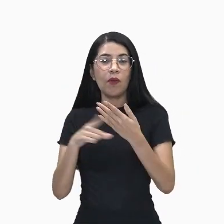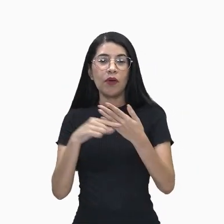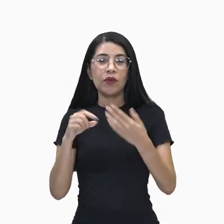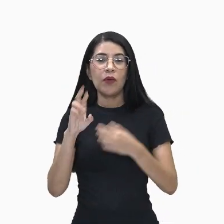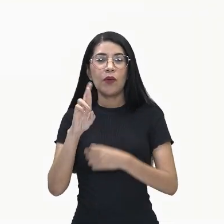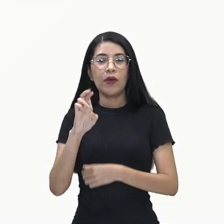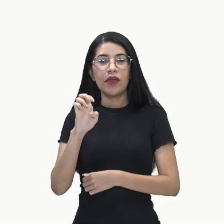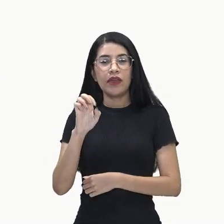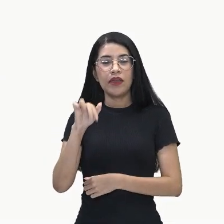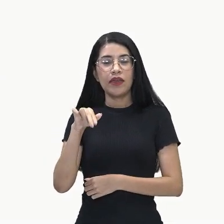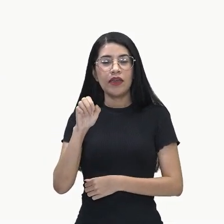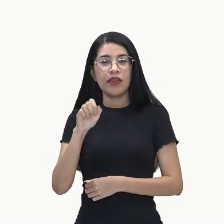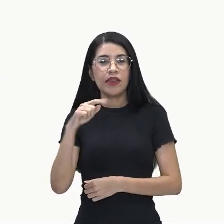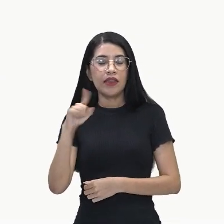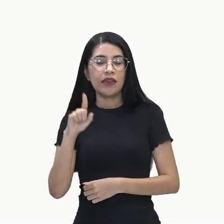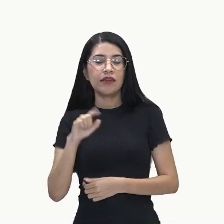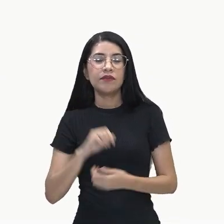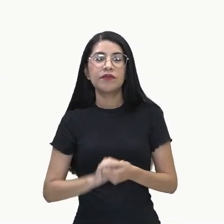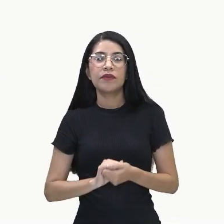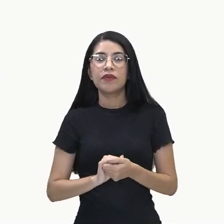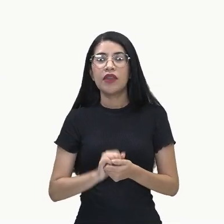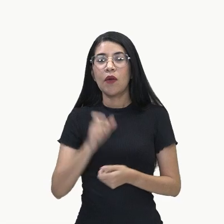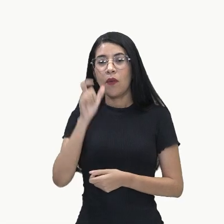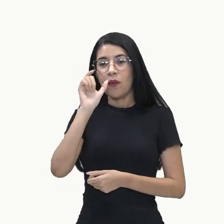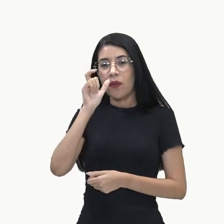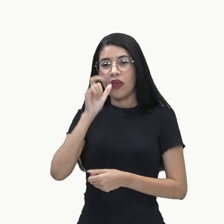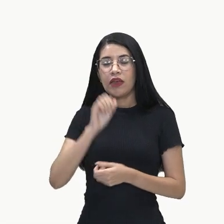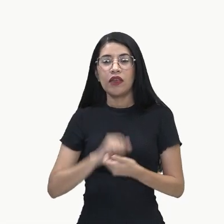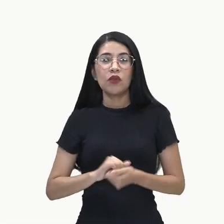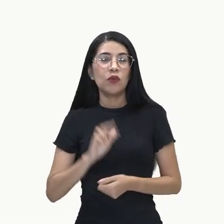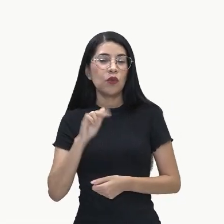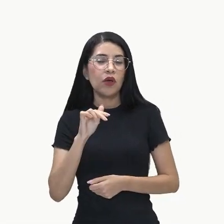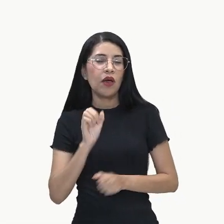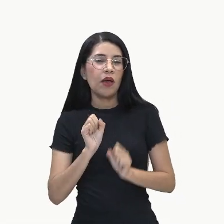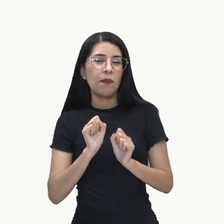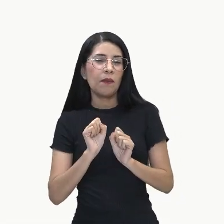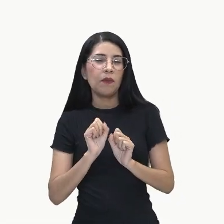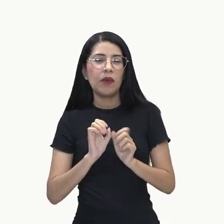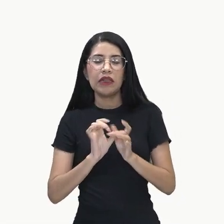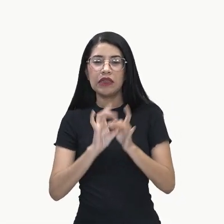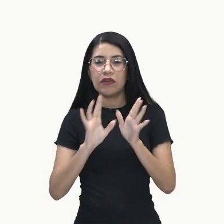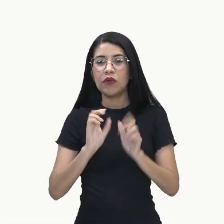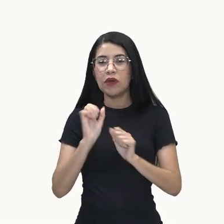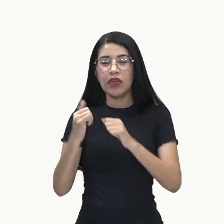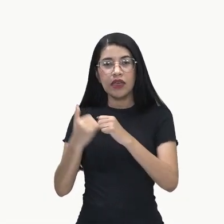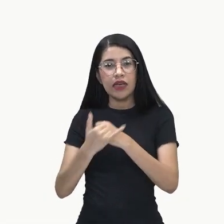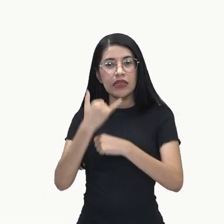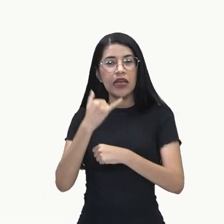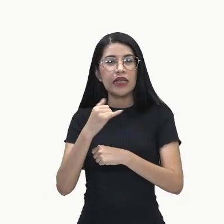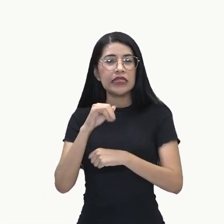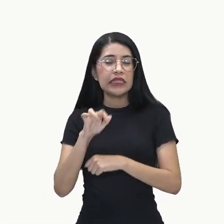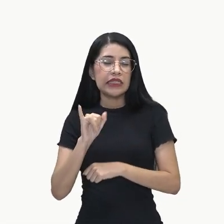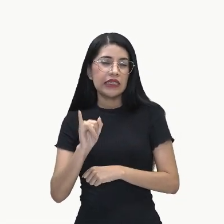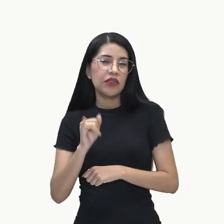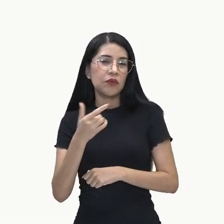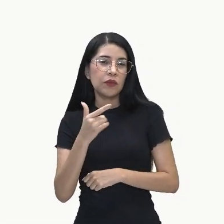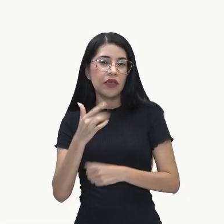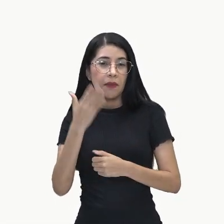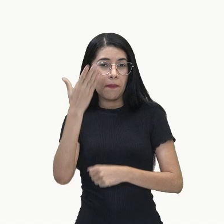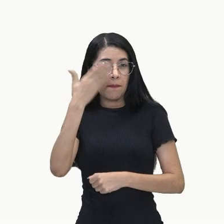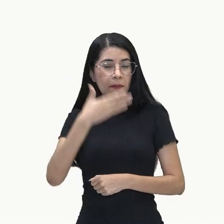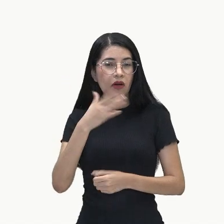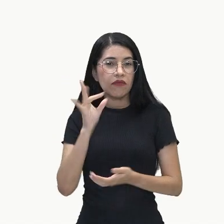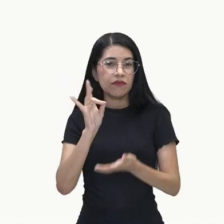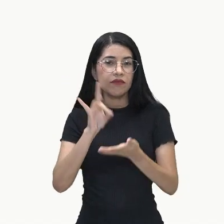Descartes. Nunca devemos deixar persuadir, senão por evidência da razão. René